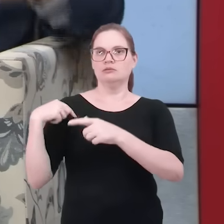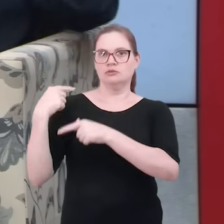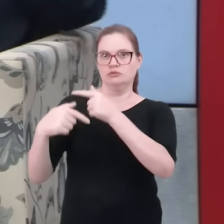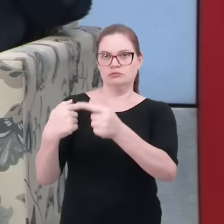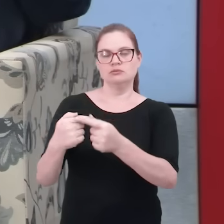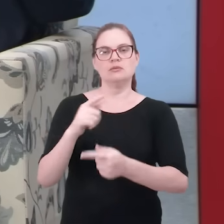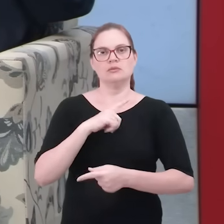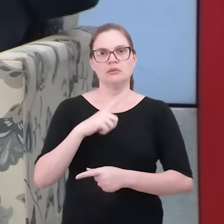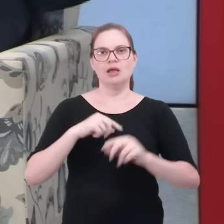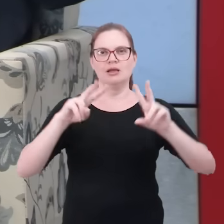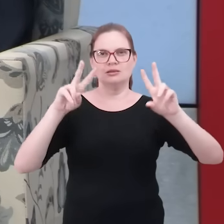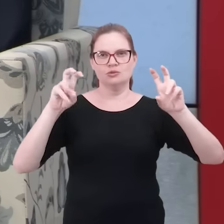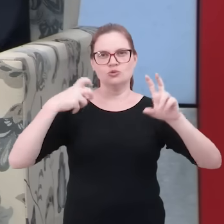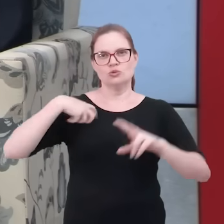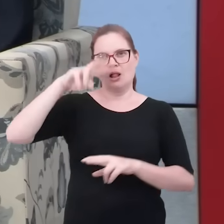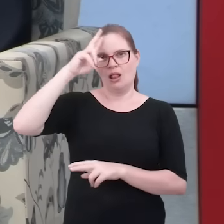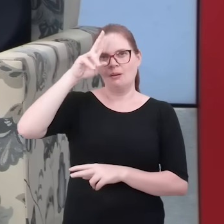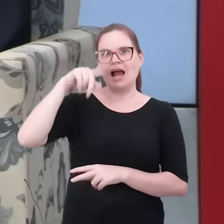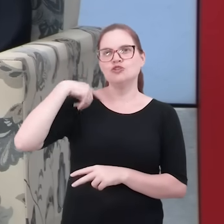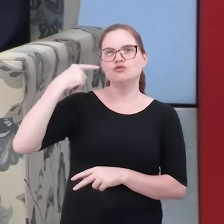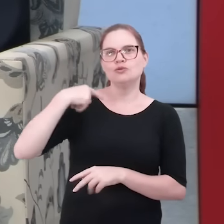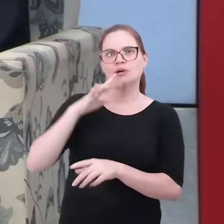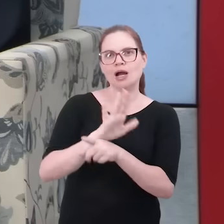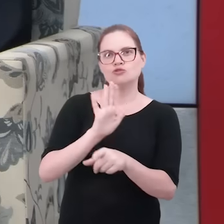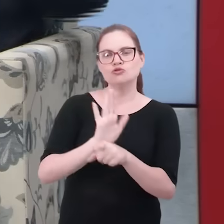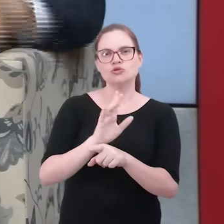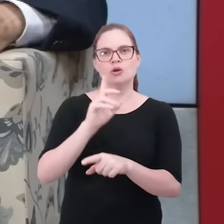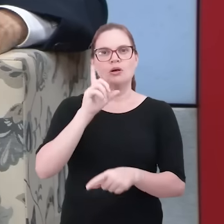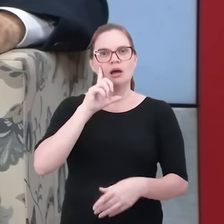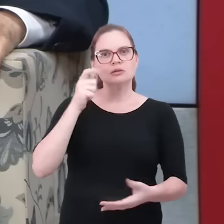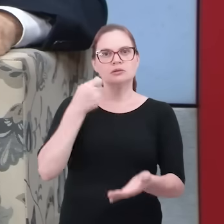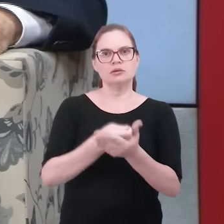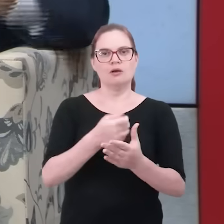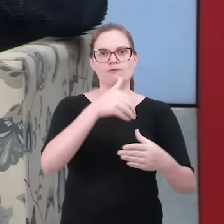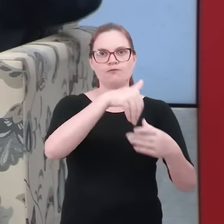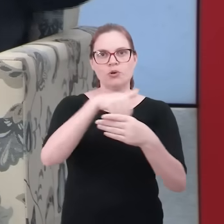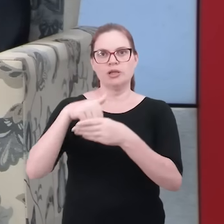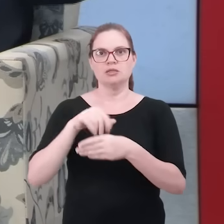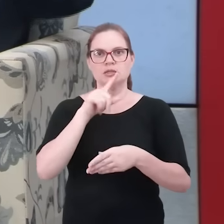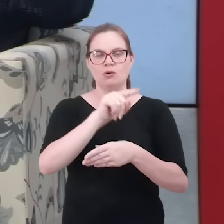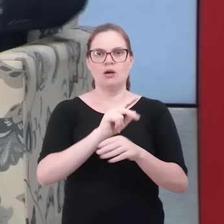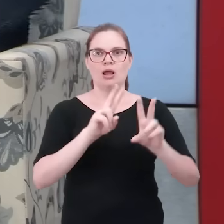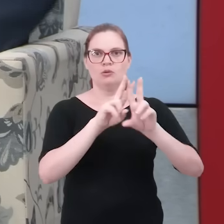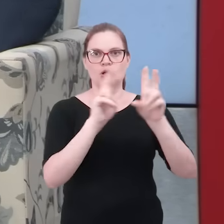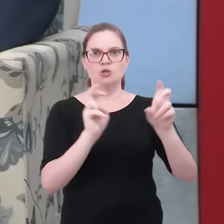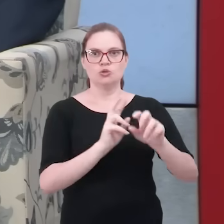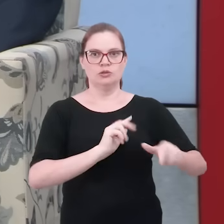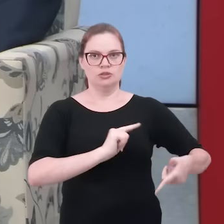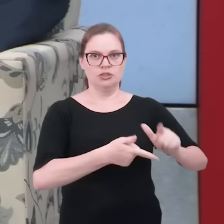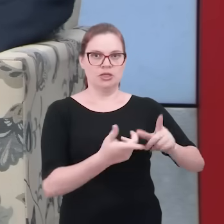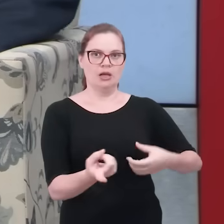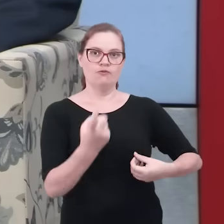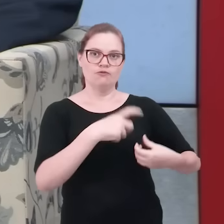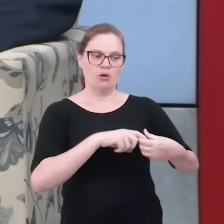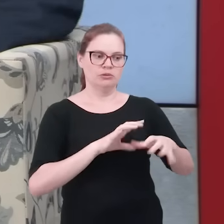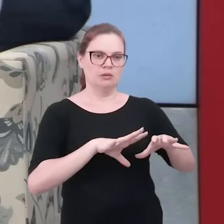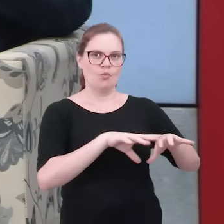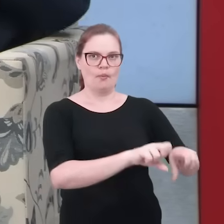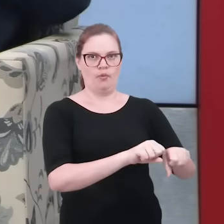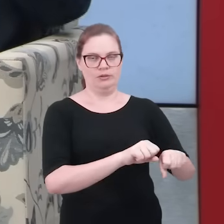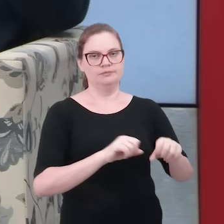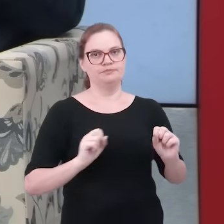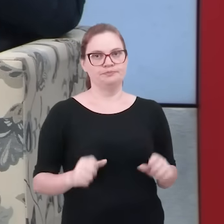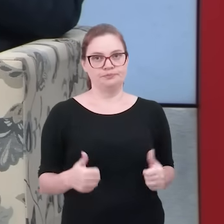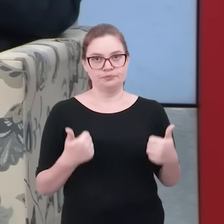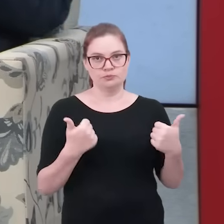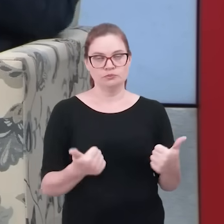é? Acerca daquele advogado que ajudou na votação da terra. Muito bem, então